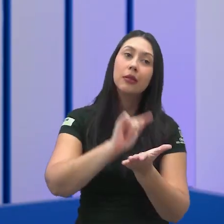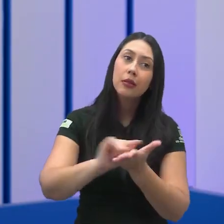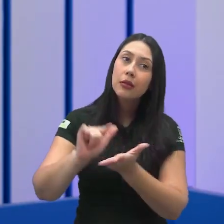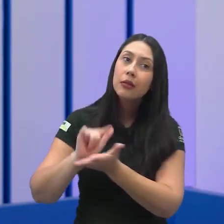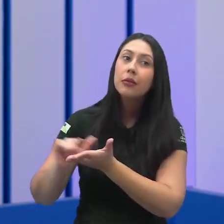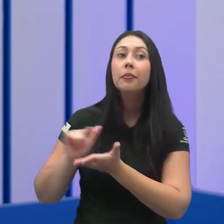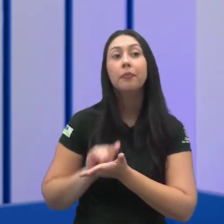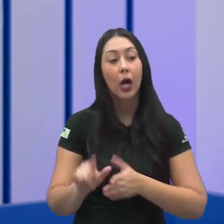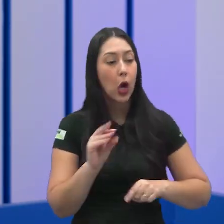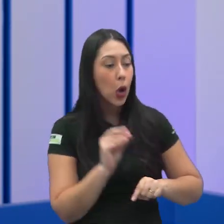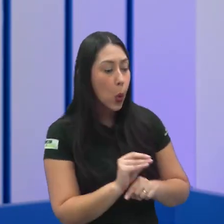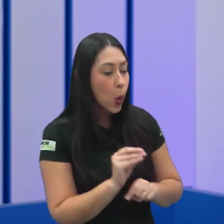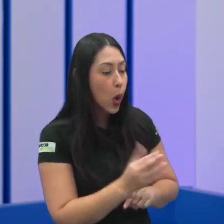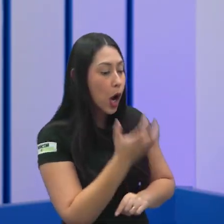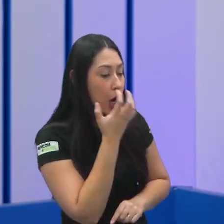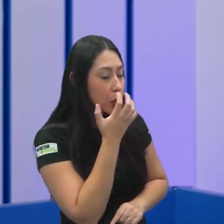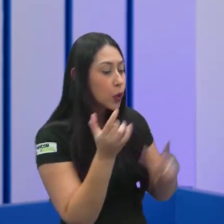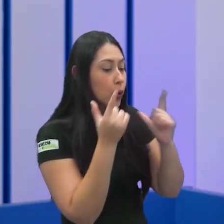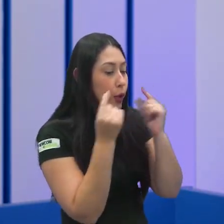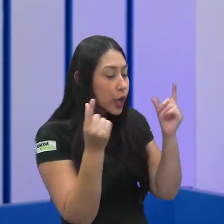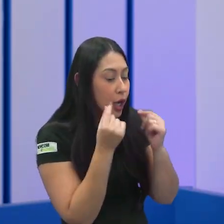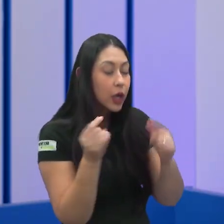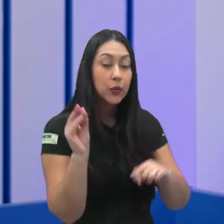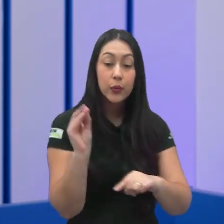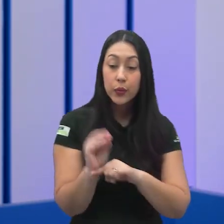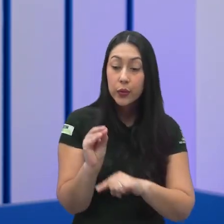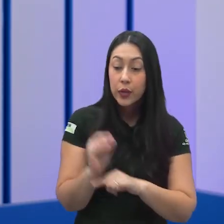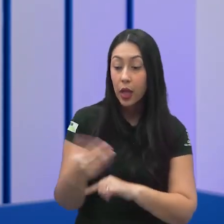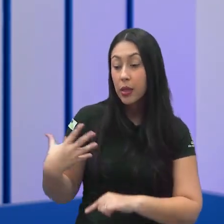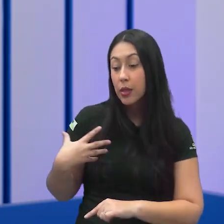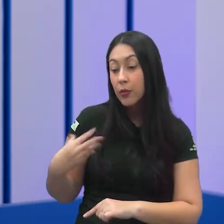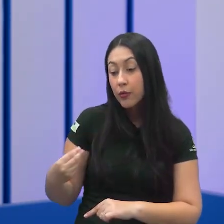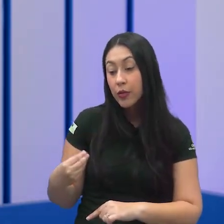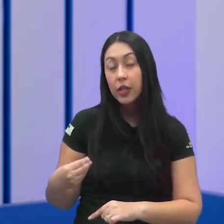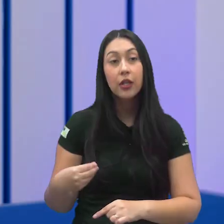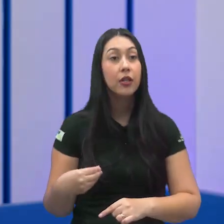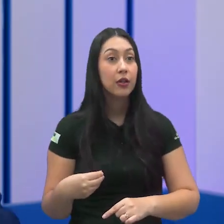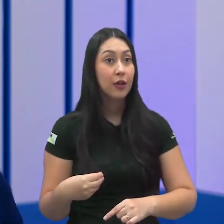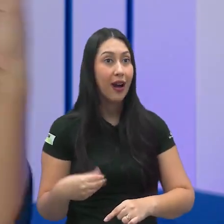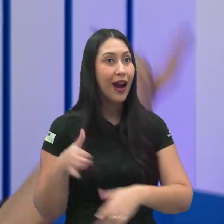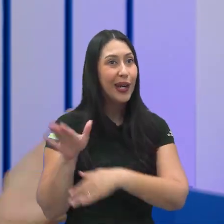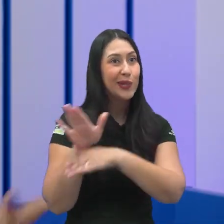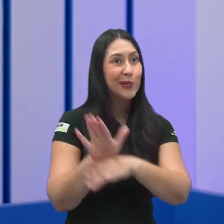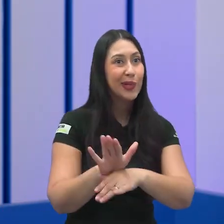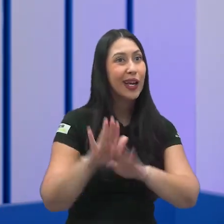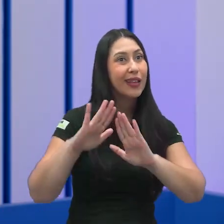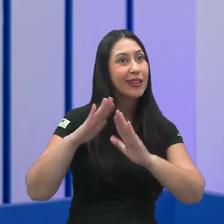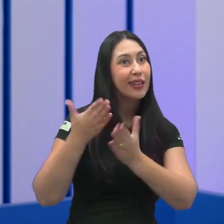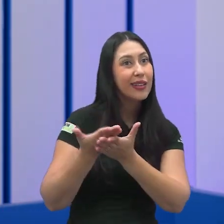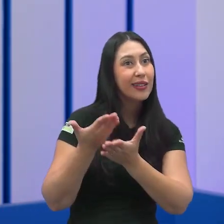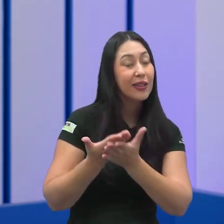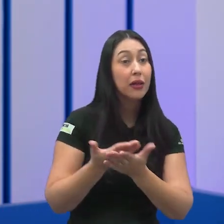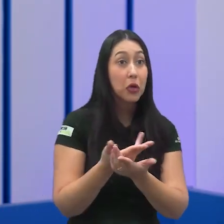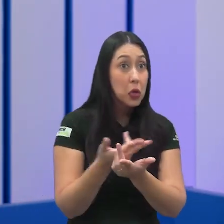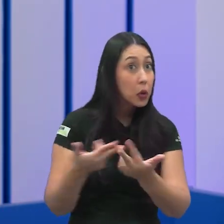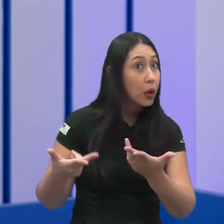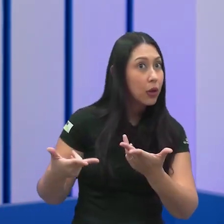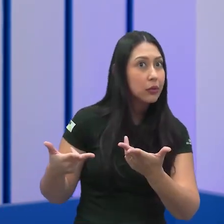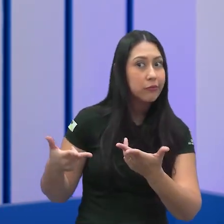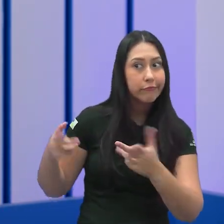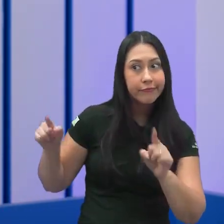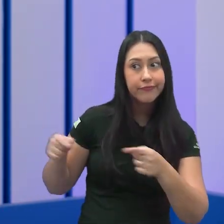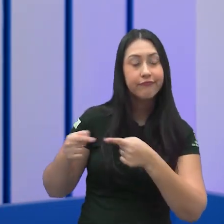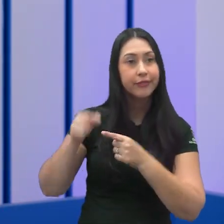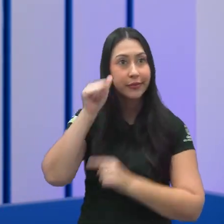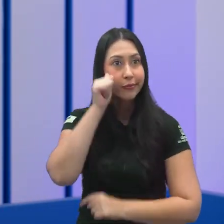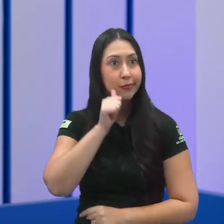fazer a limpeza, vai cuidar do animal, vai cuidar dos filhos, vai olhar o caderno, vai... Então, essas atividades, elas estão